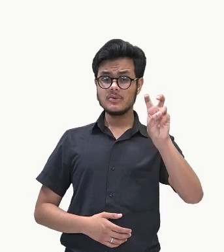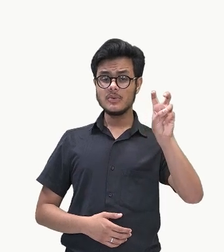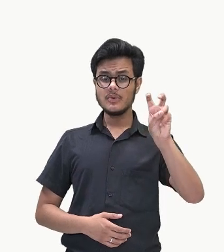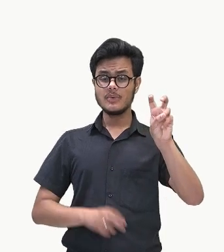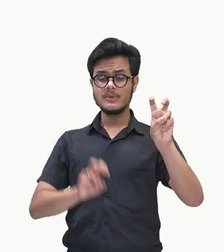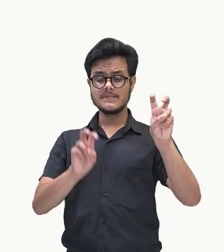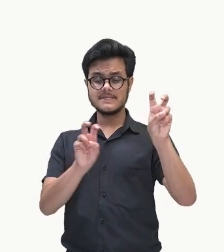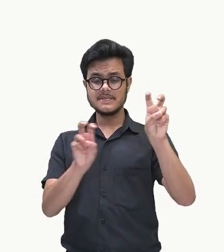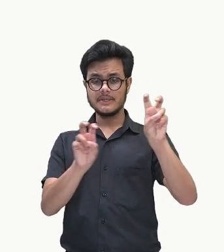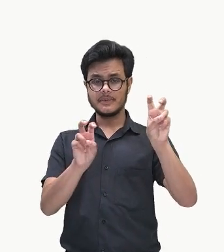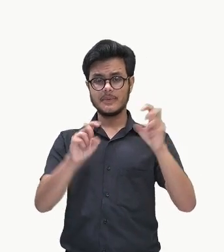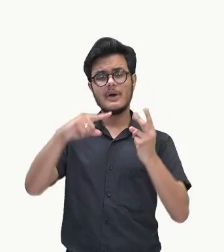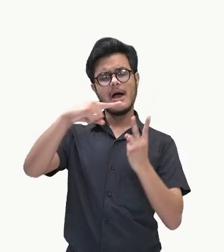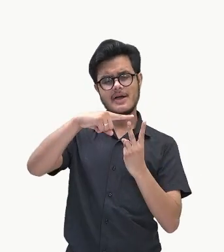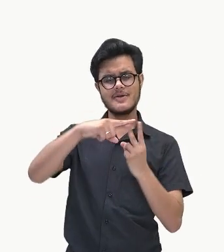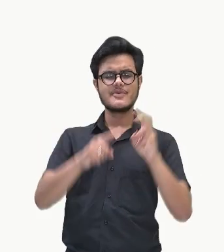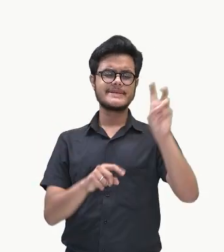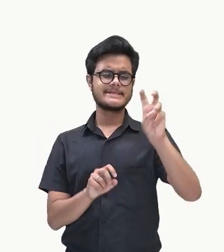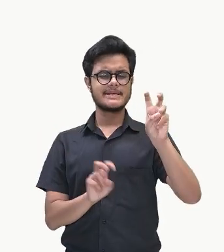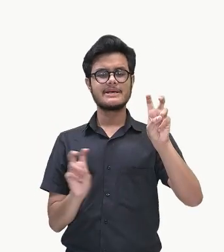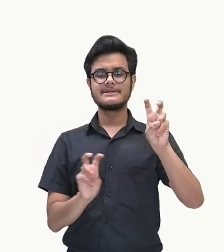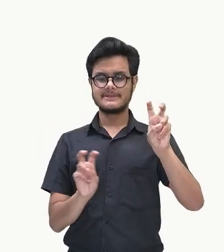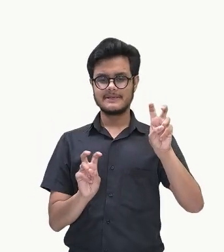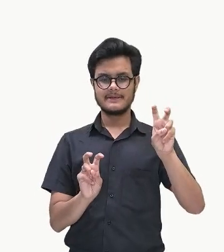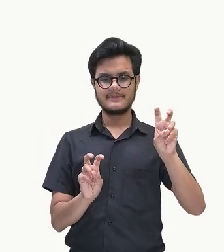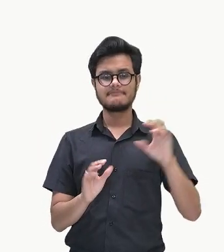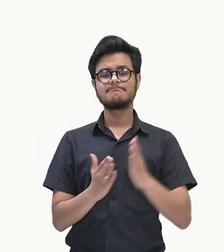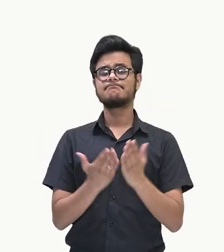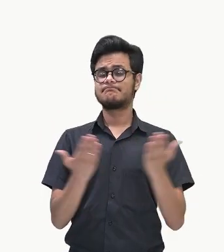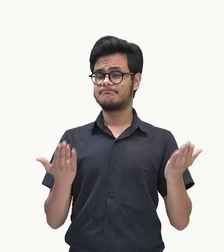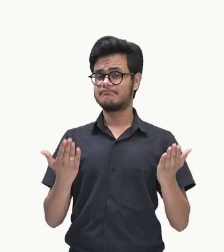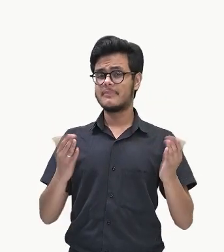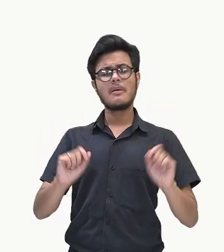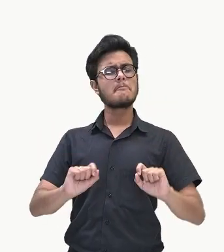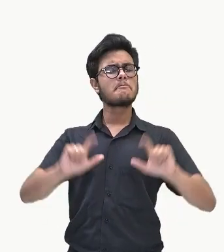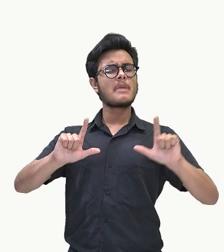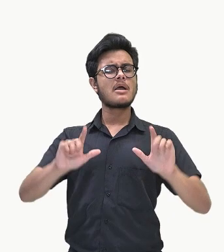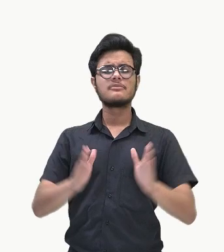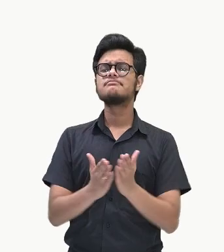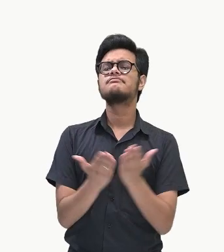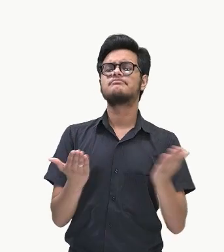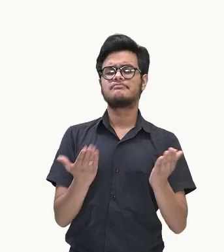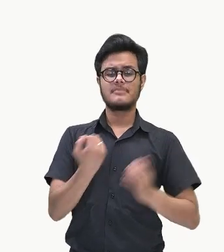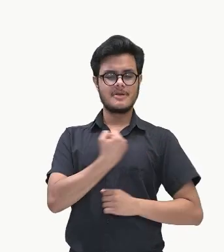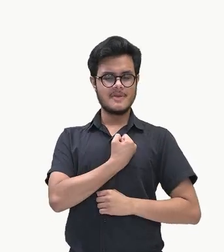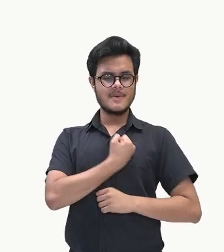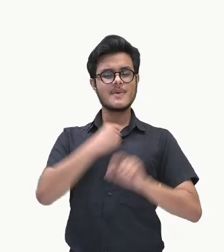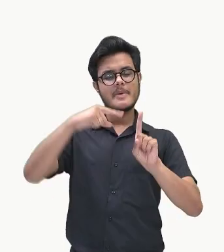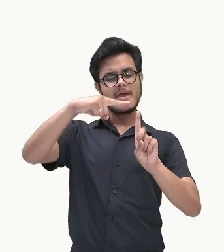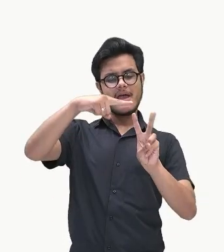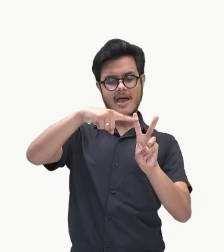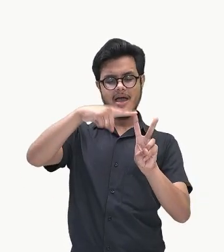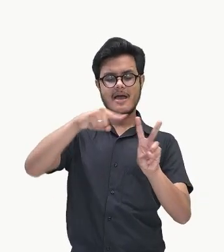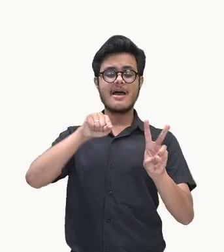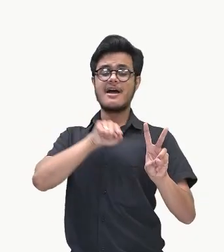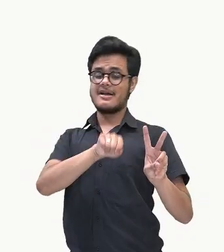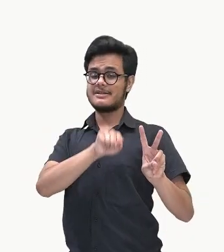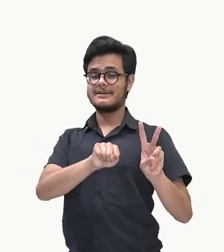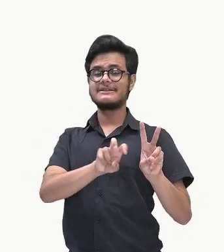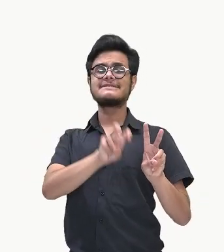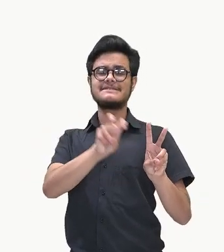número. Ok? Então, quem vai me dizer qual é o número maior ou menor vai ser meu radicando.